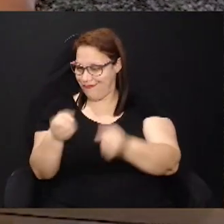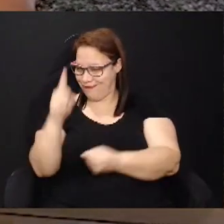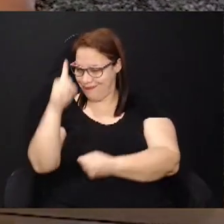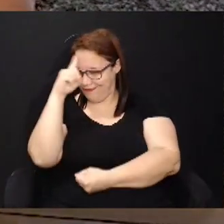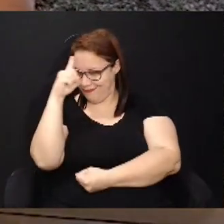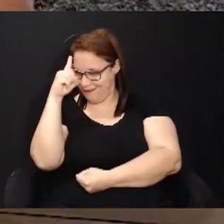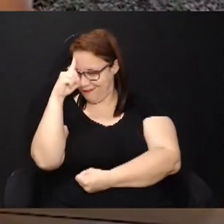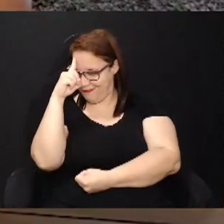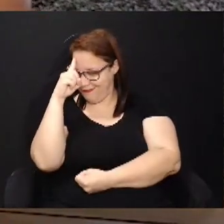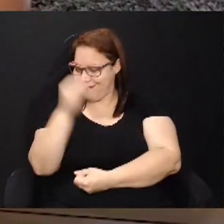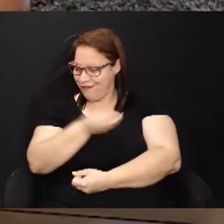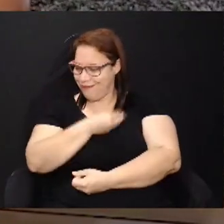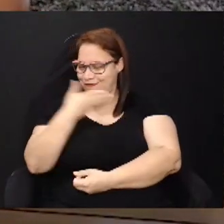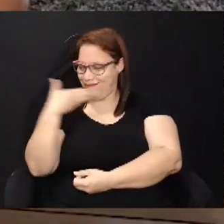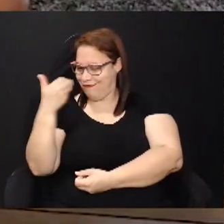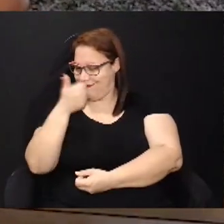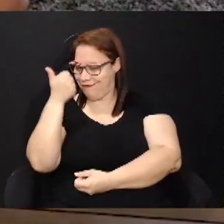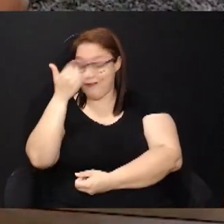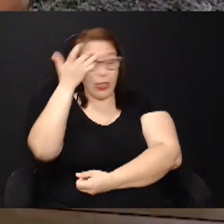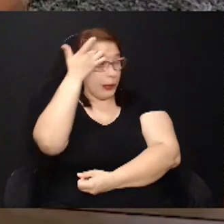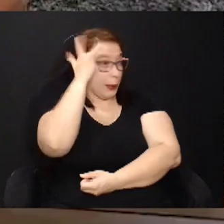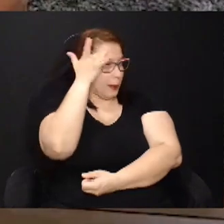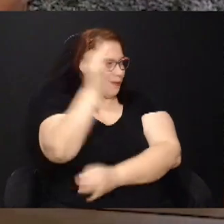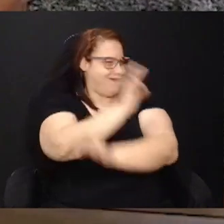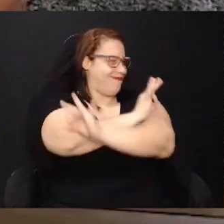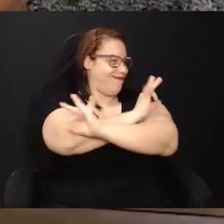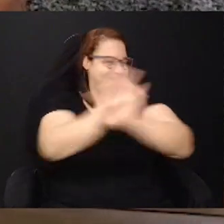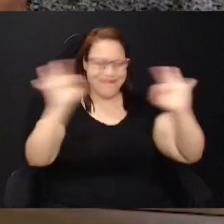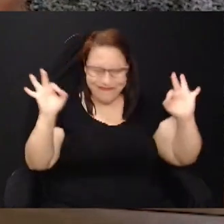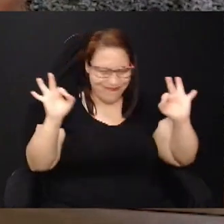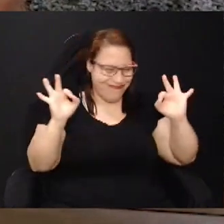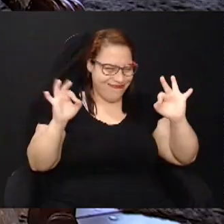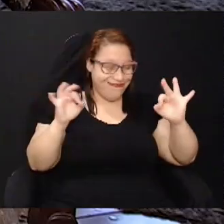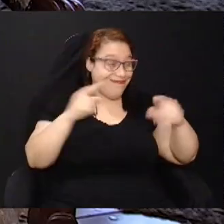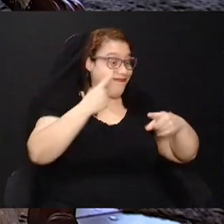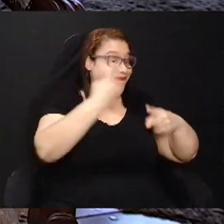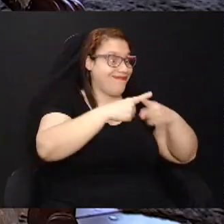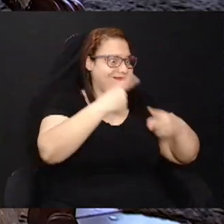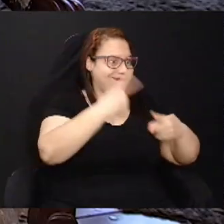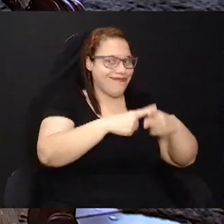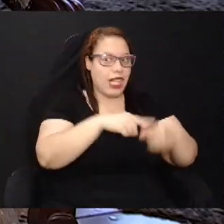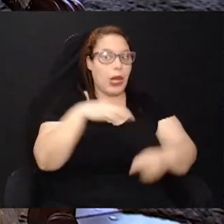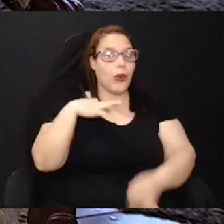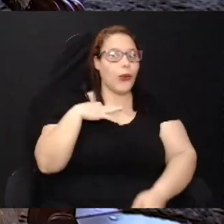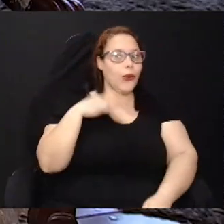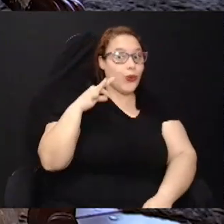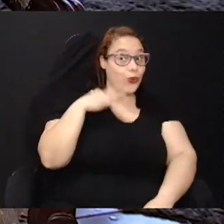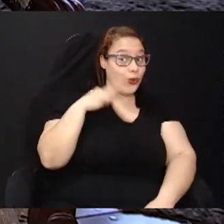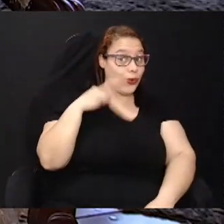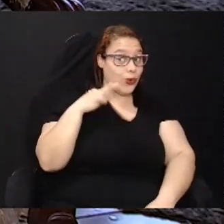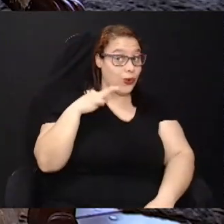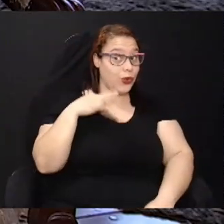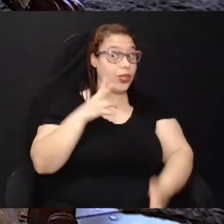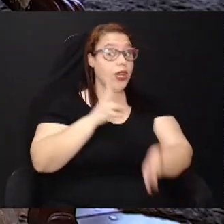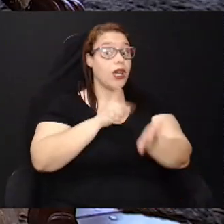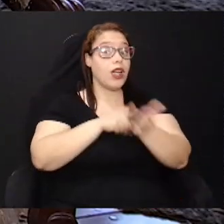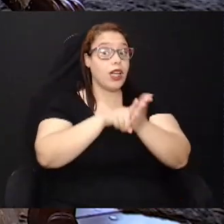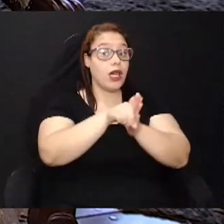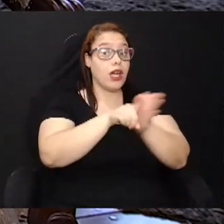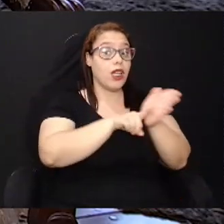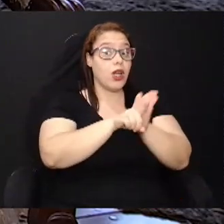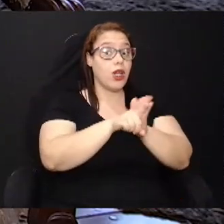vida melhor? Eu acho fantástico, porque na verdade essa história de voluntariado, a gente sempre pergunta, você está sendo voluntário para